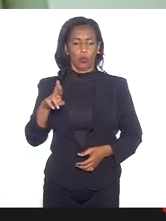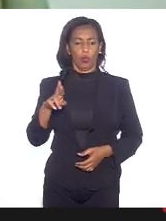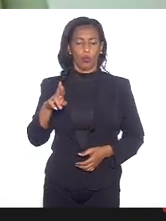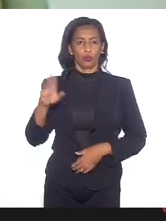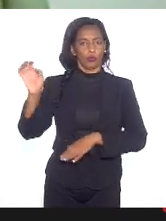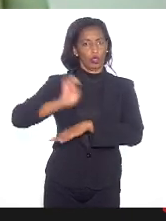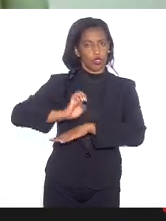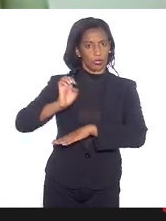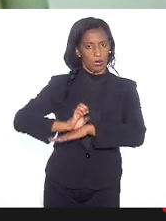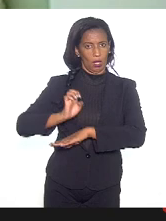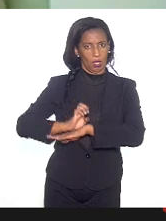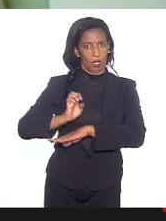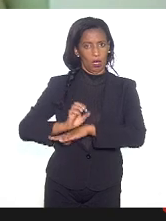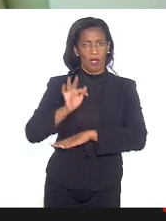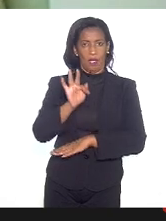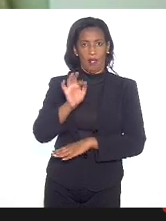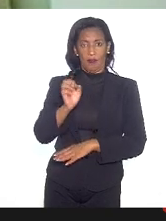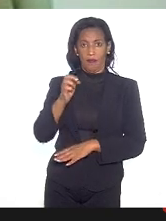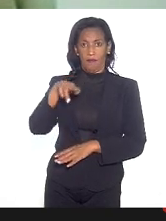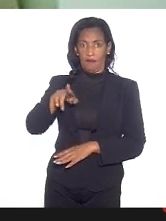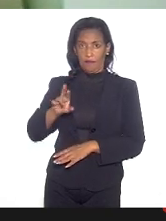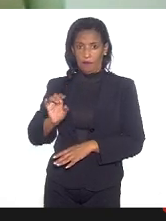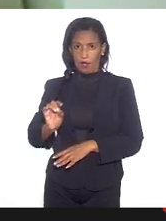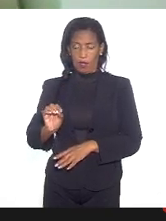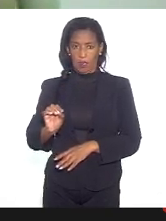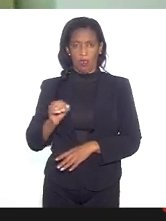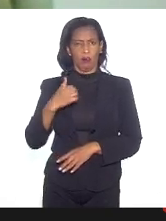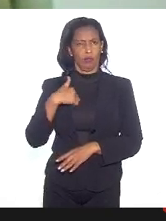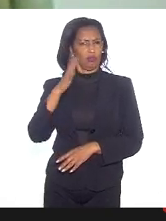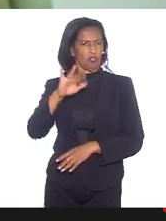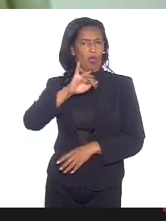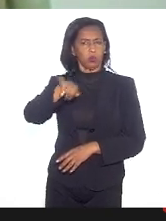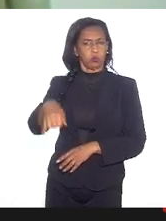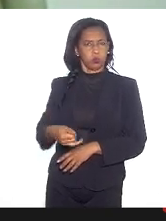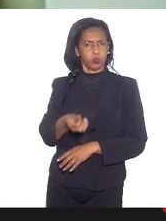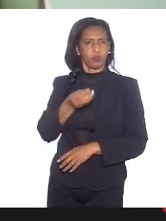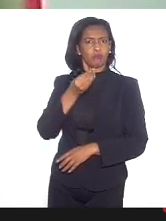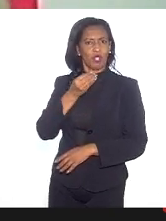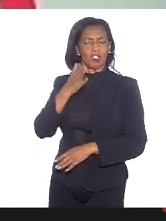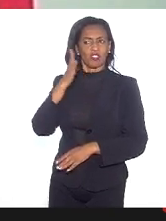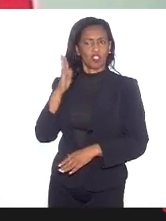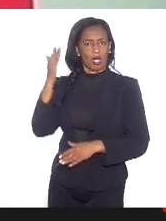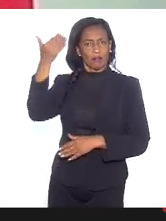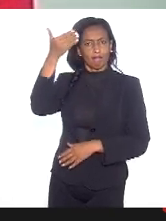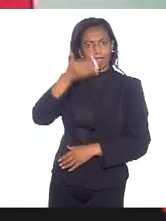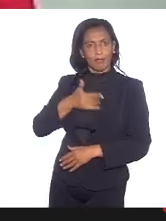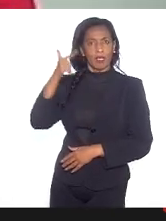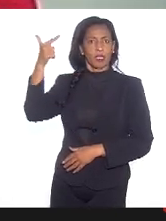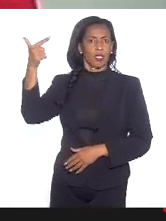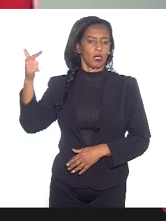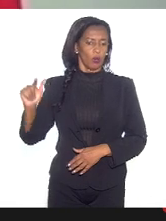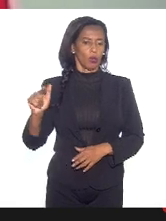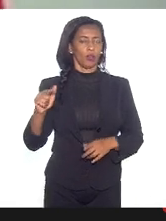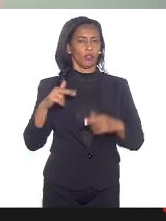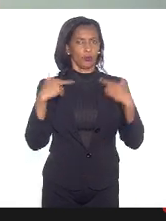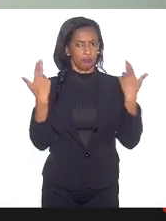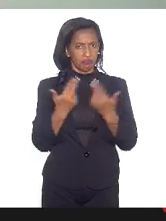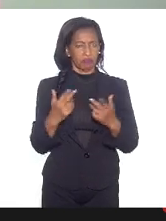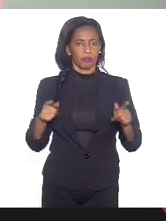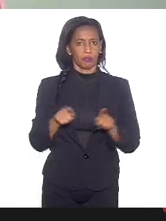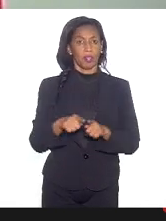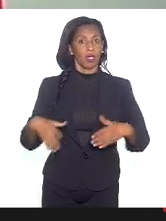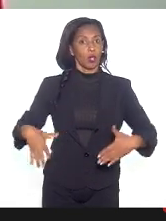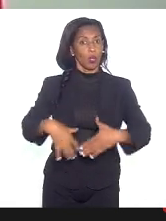procurador do Estado, doutor Fernando Barbalho, com quem eu já tive a oportunidade de estar presente em outras lutas, e cumprimentar